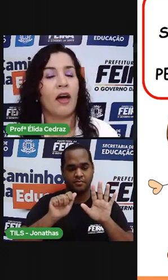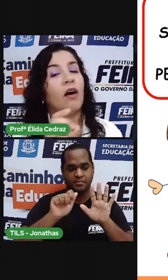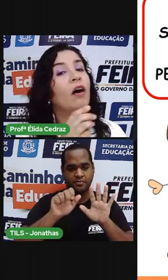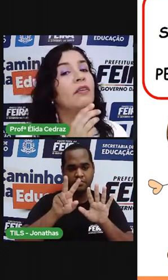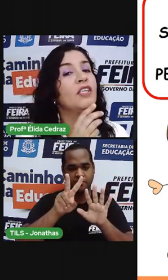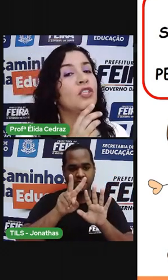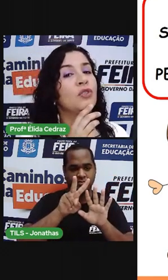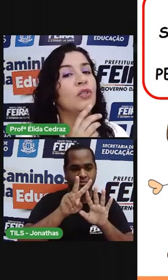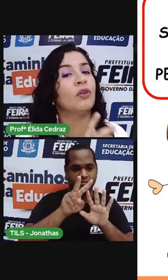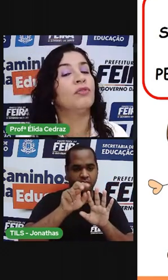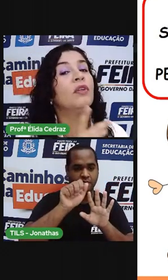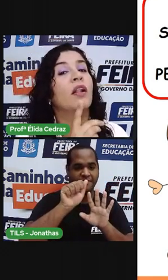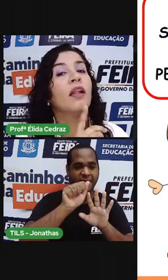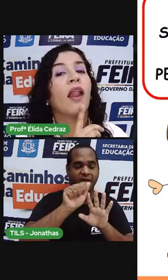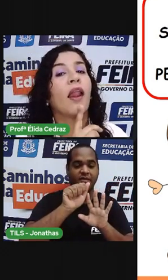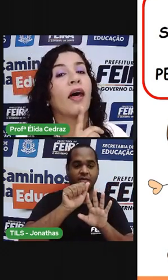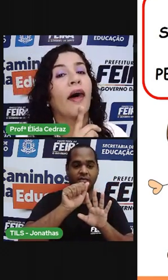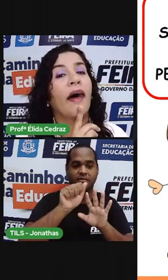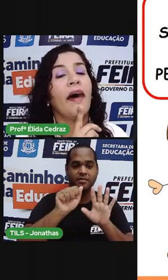lá-va. Ó o dedinho de novo.